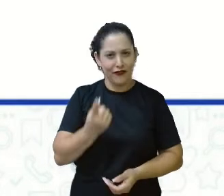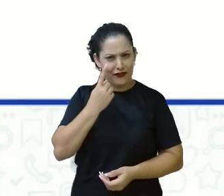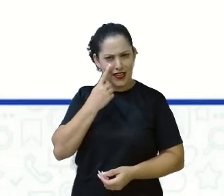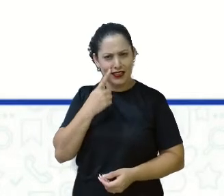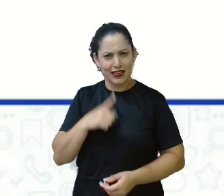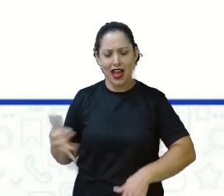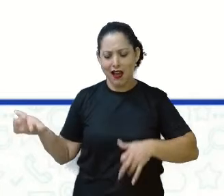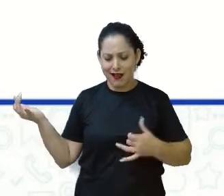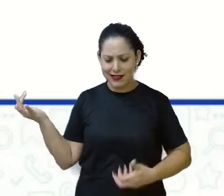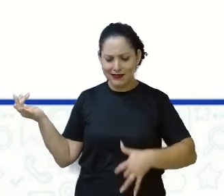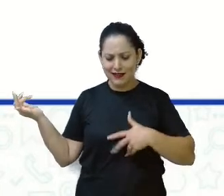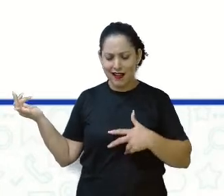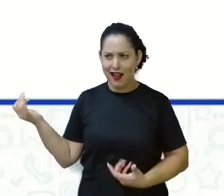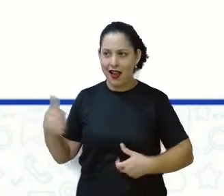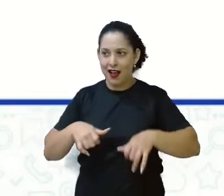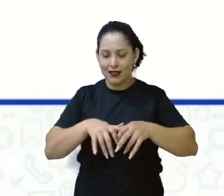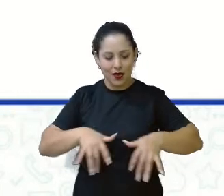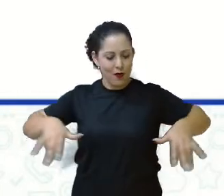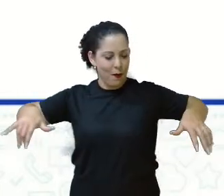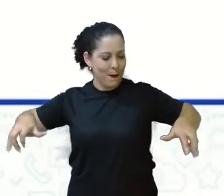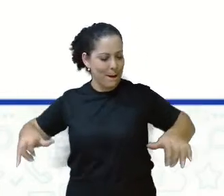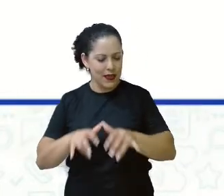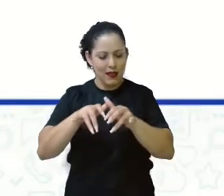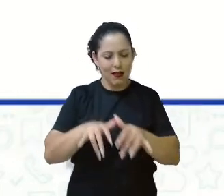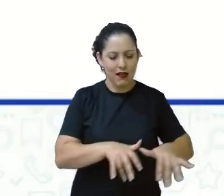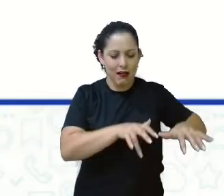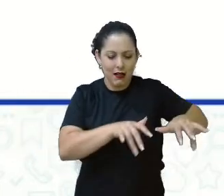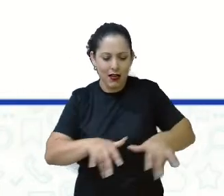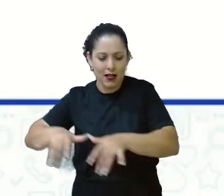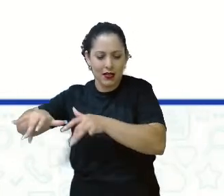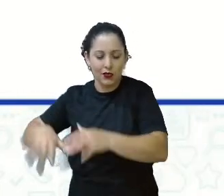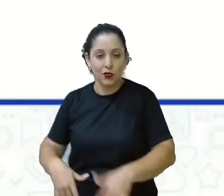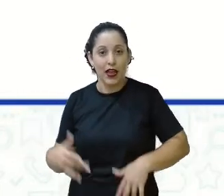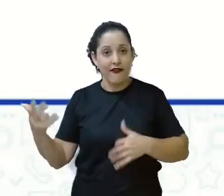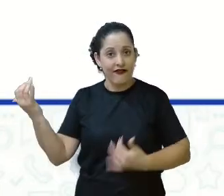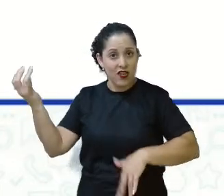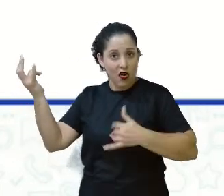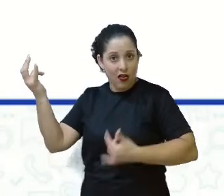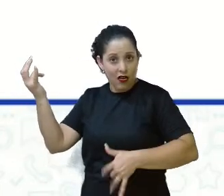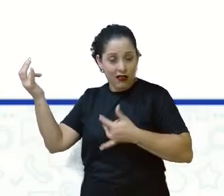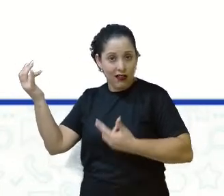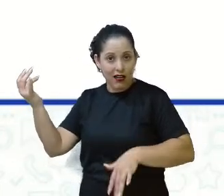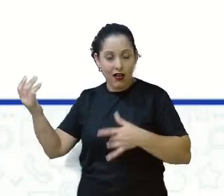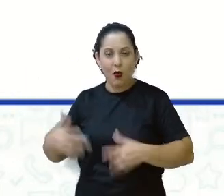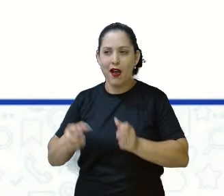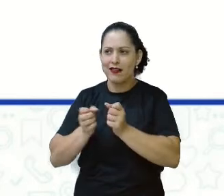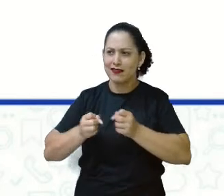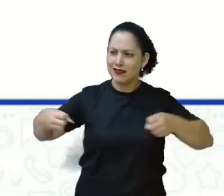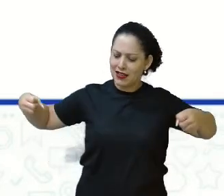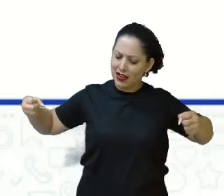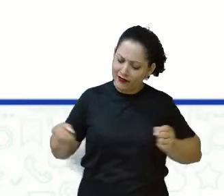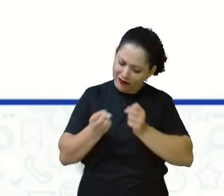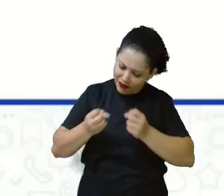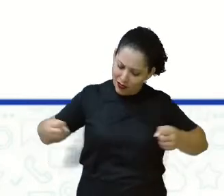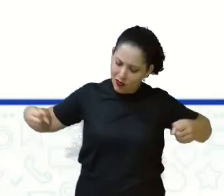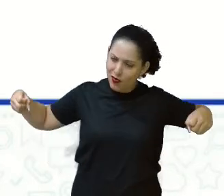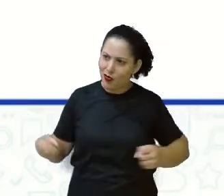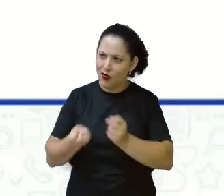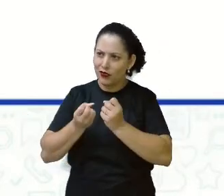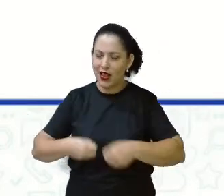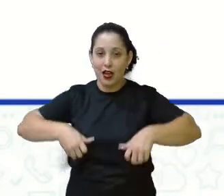a guitarra, o piano, né, o violão, a sanfona, o órgão, todos esses instrumentos de